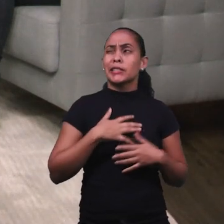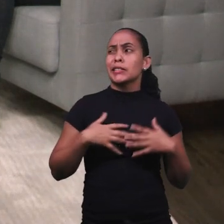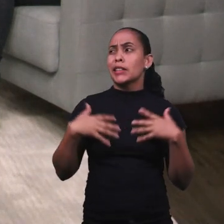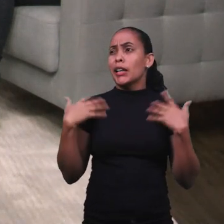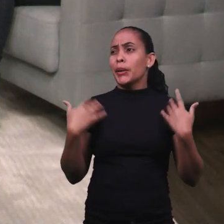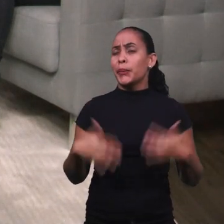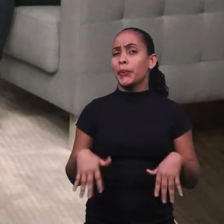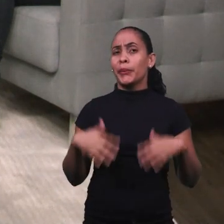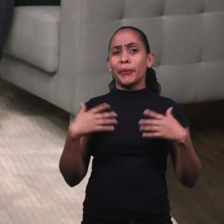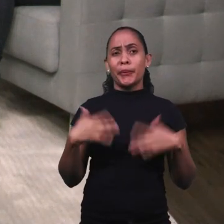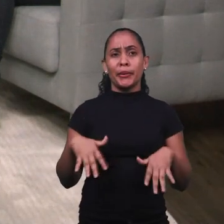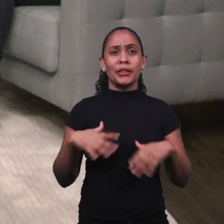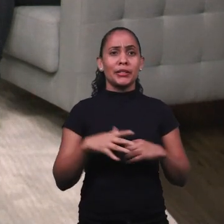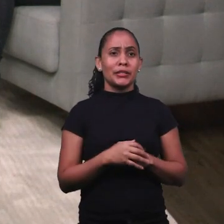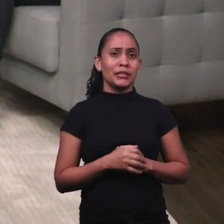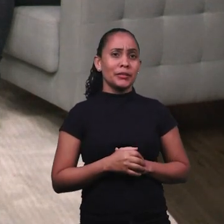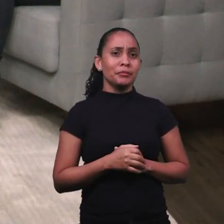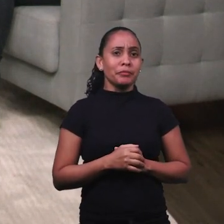nas nossas